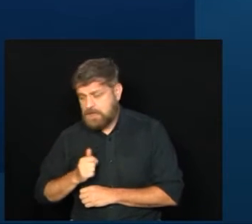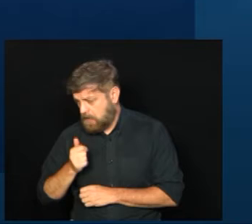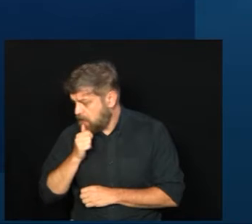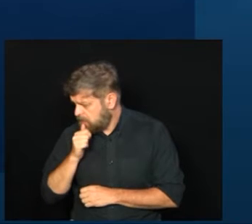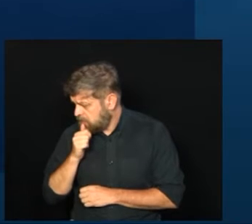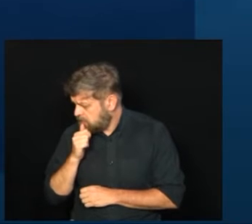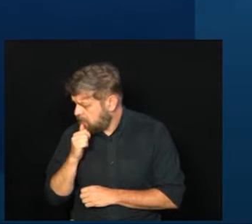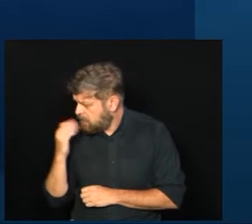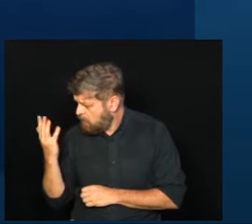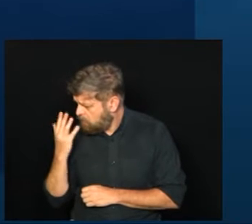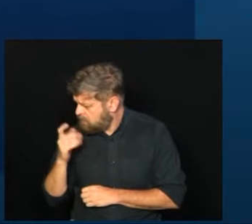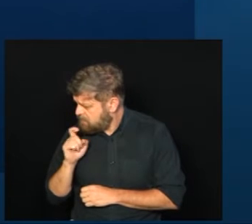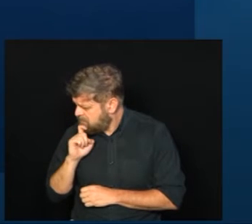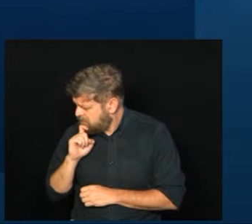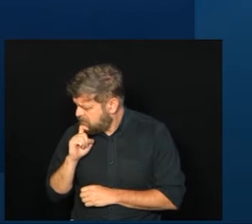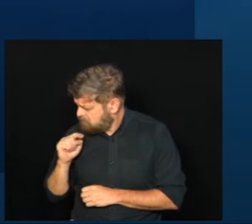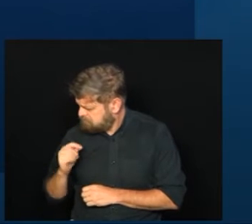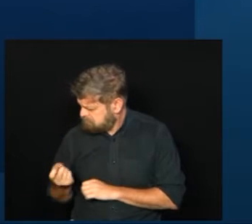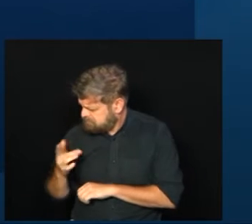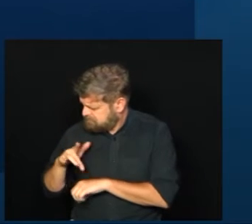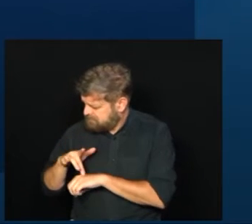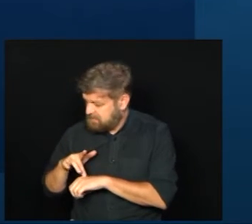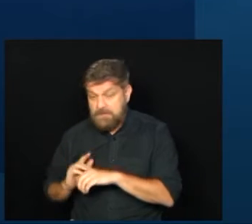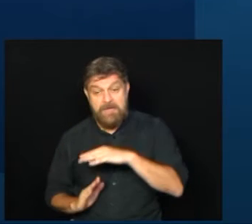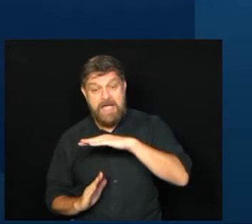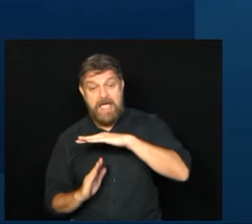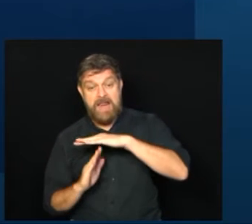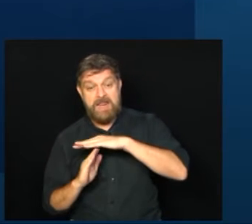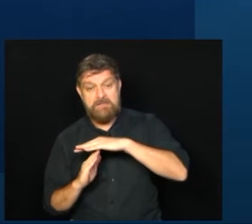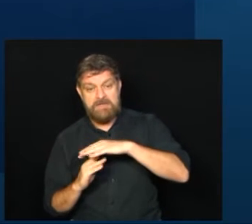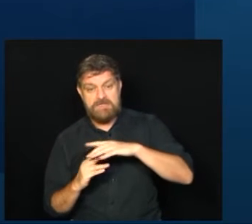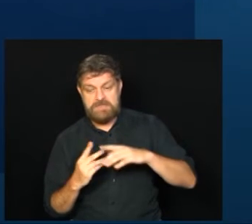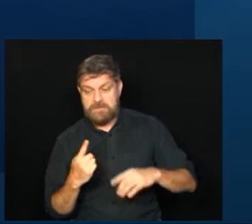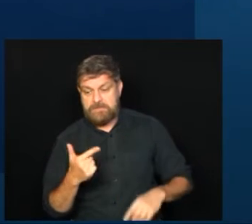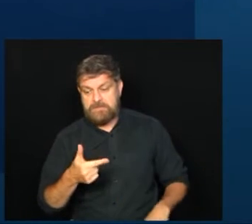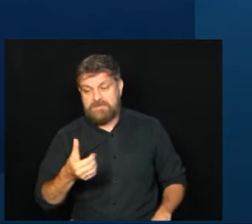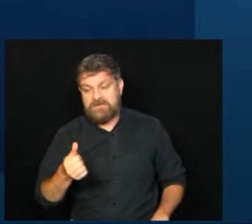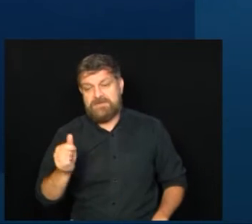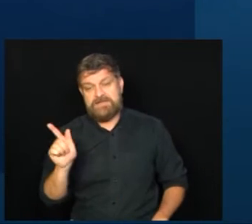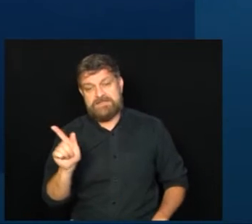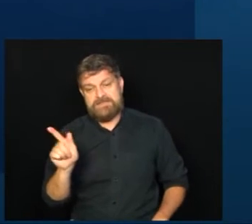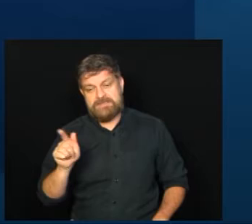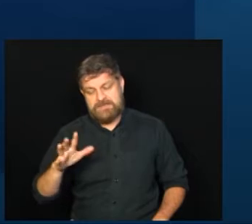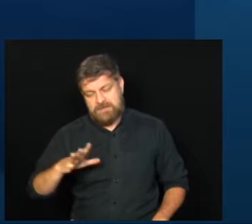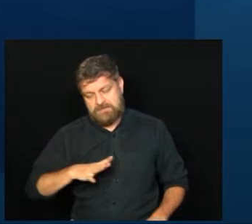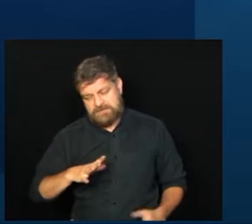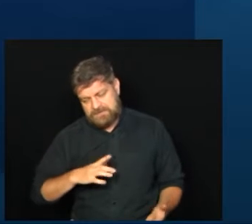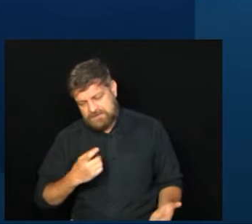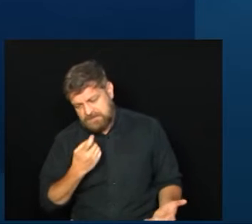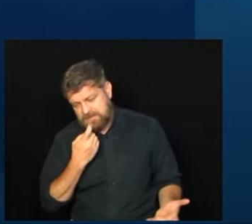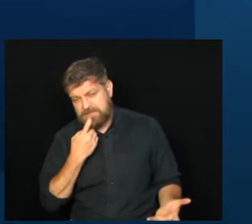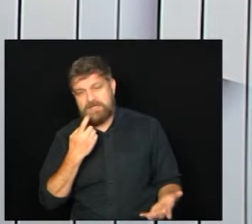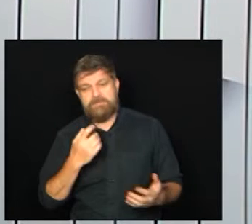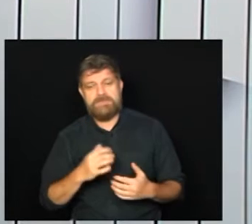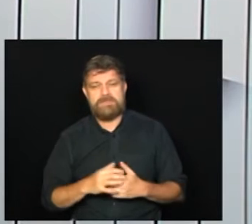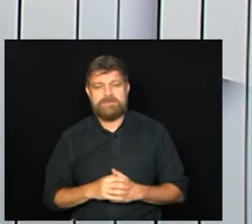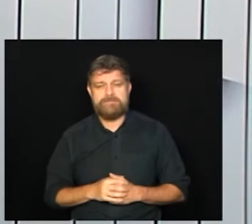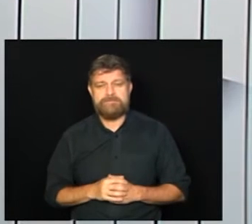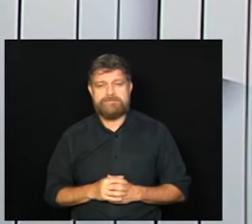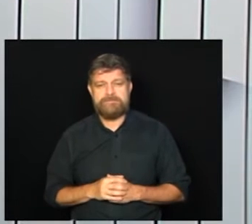inverno, mas olha só a máxima, não passa dos 26 graus aqui para a cidade de